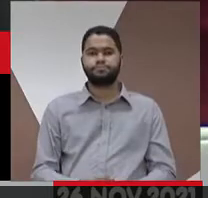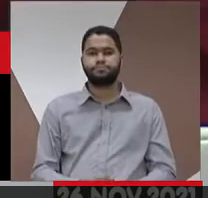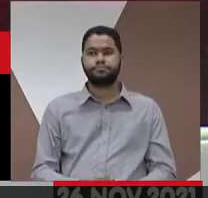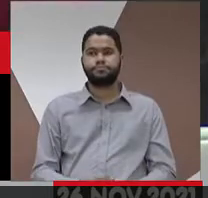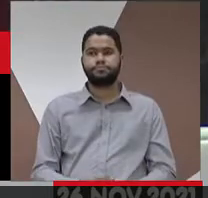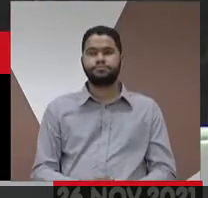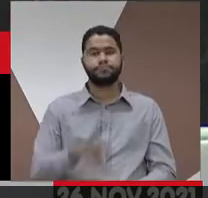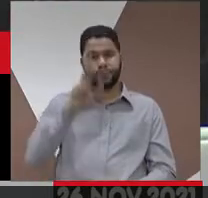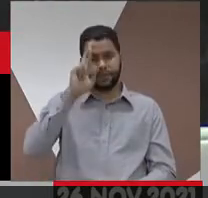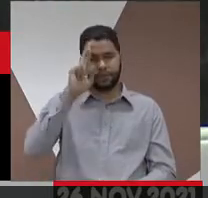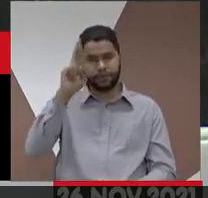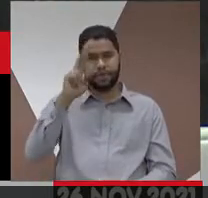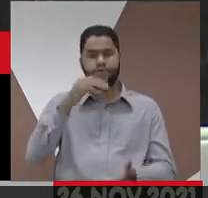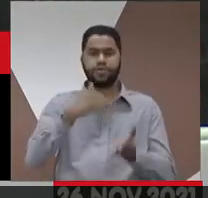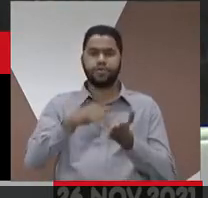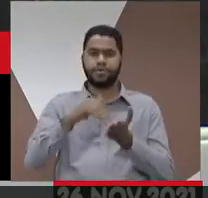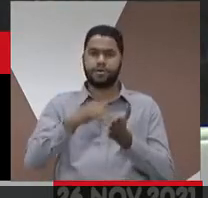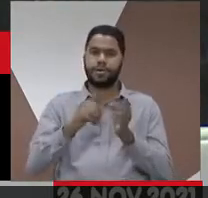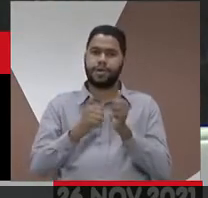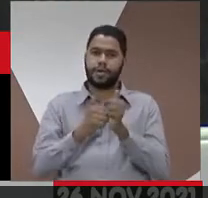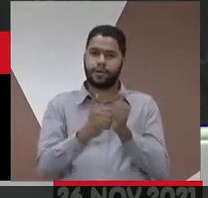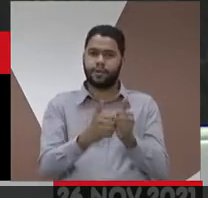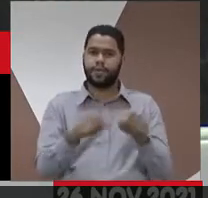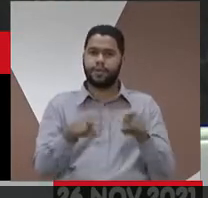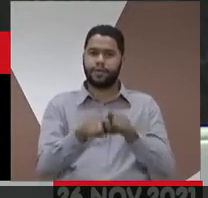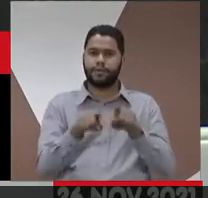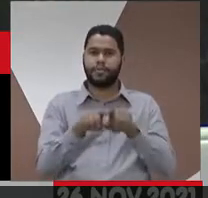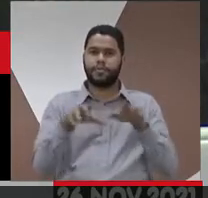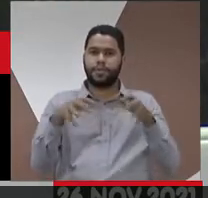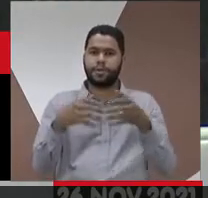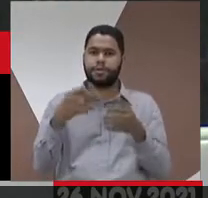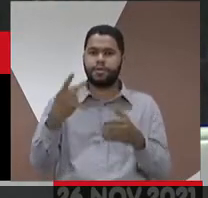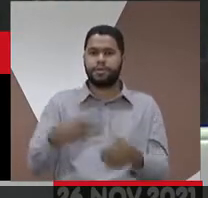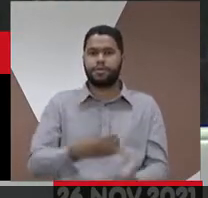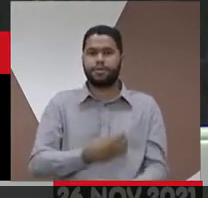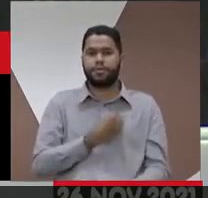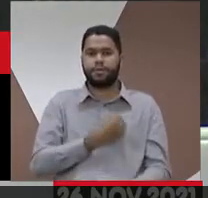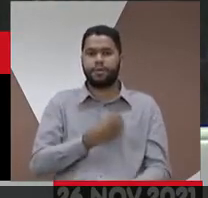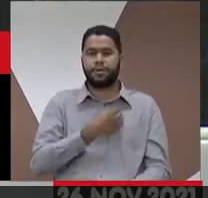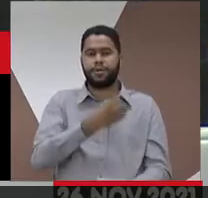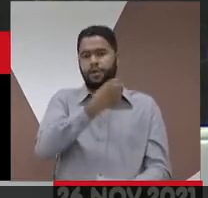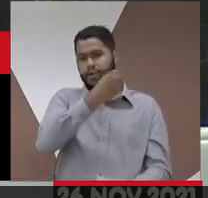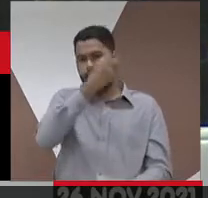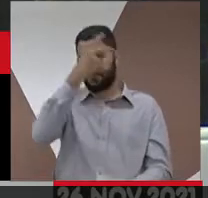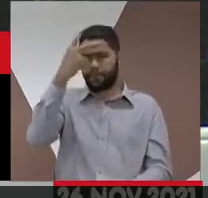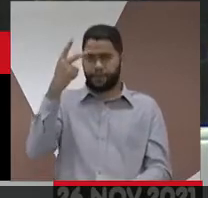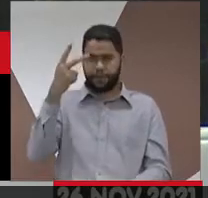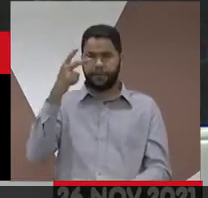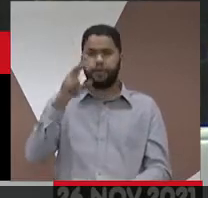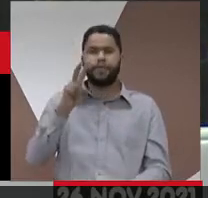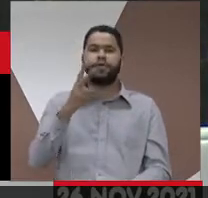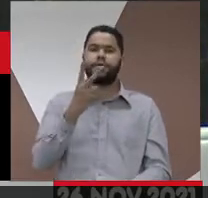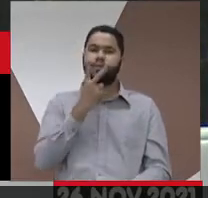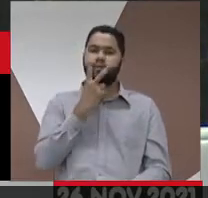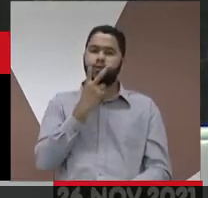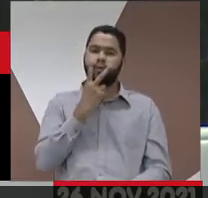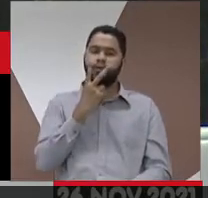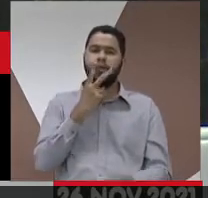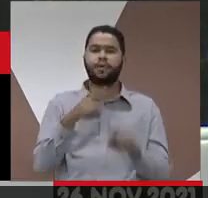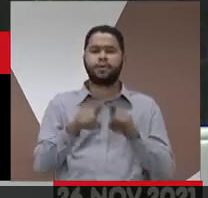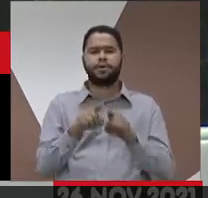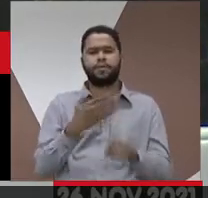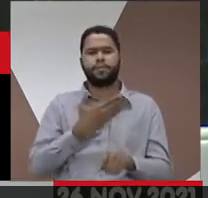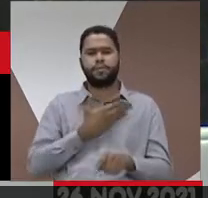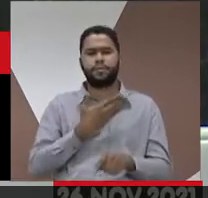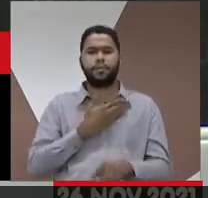senhor secretário que nos acompanha remotamente, sua equipe aqui presente, prefeito Vittorio Medioli, querido amigo